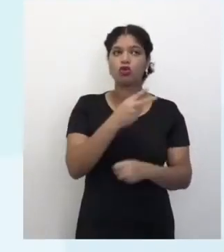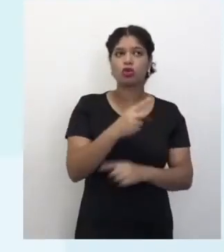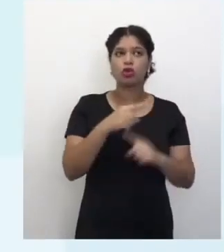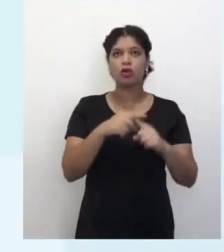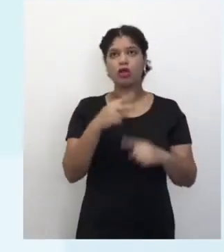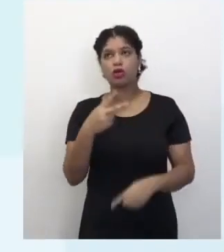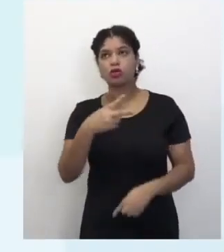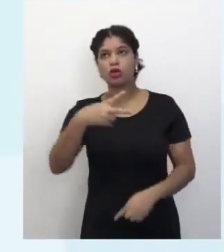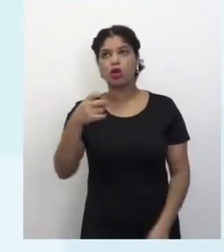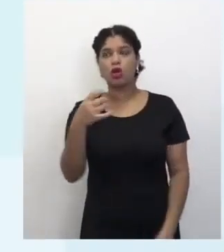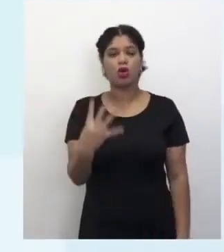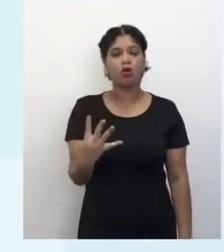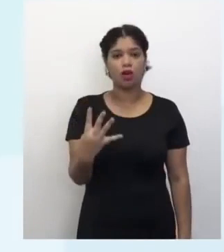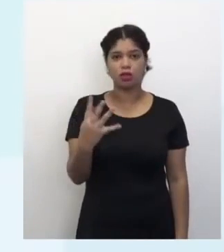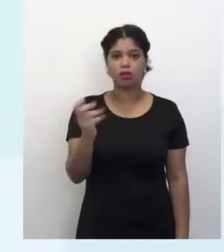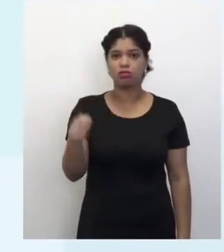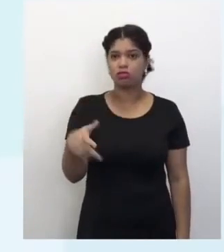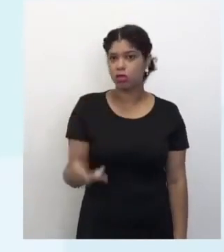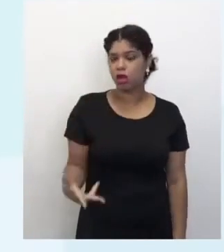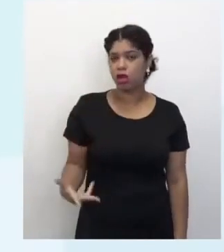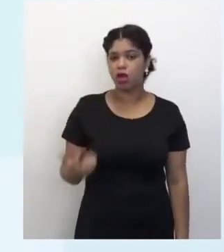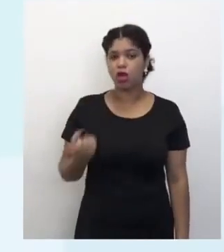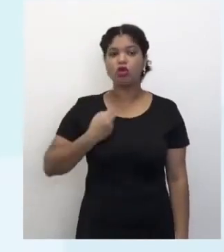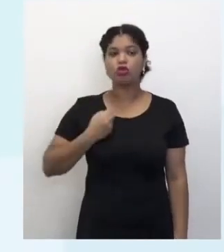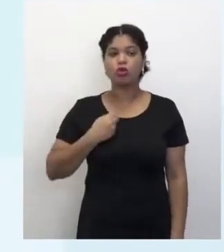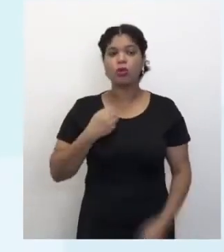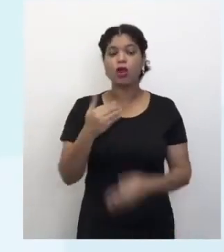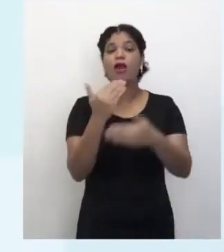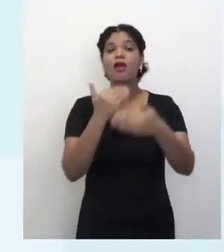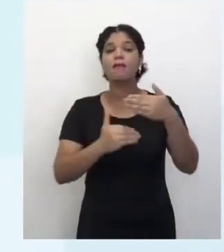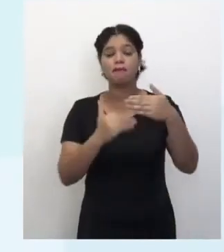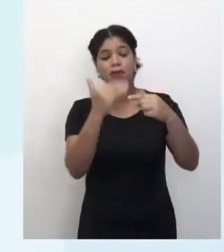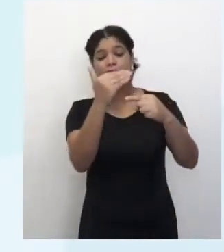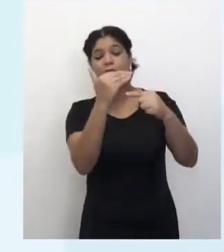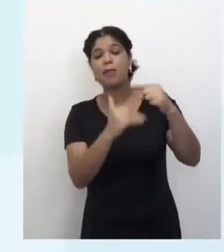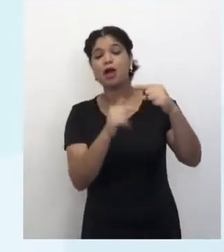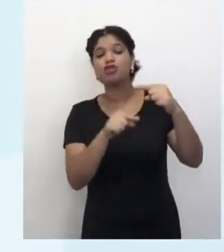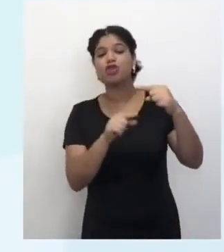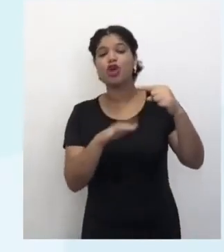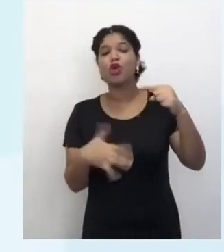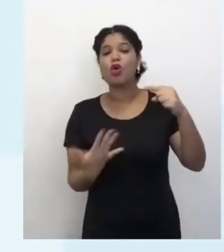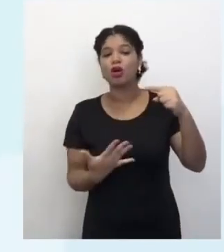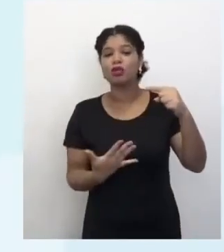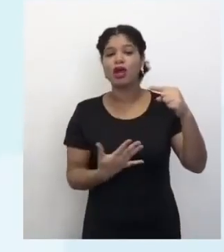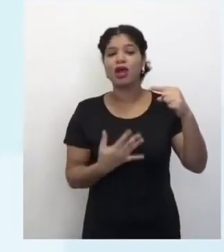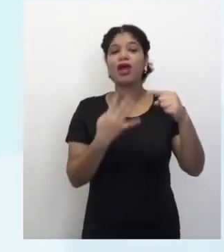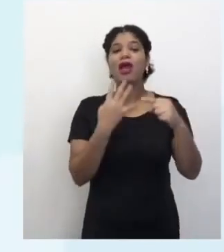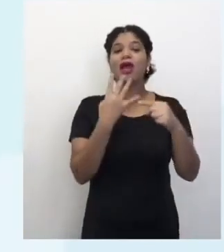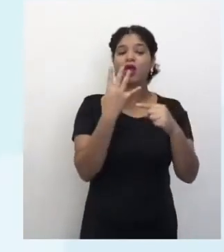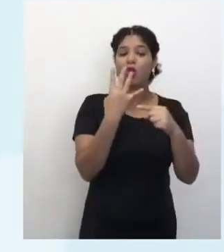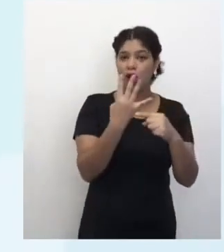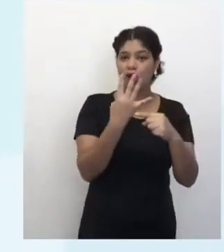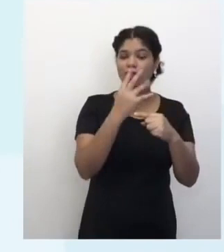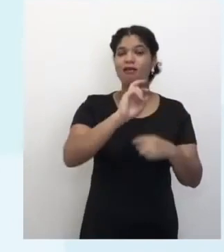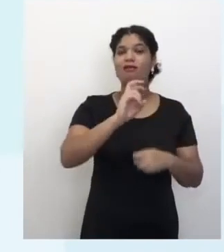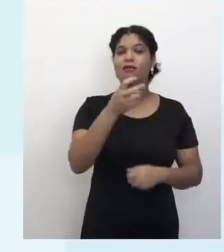dá 4. E, portanto, este número aqui embaixo, ó, é o 4 elevado à quinta, né? Não é isso, pessoal? Então,